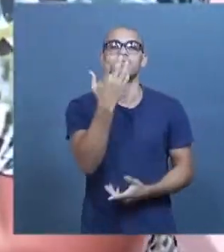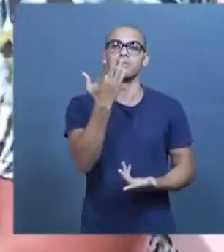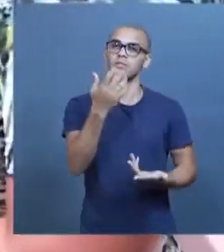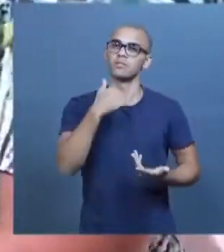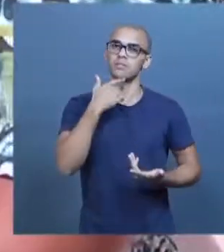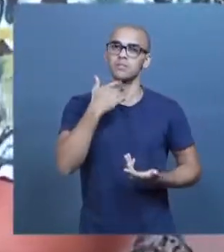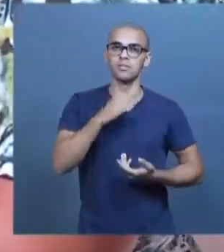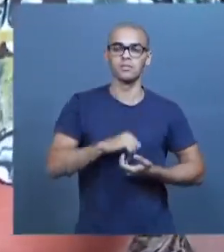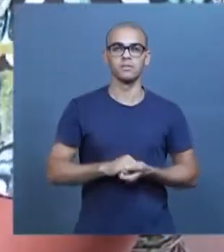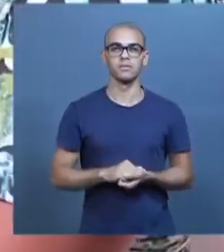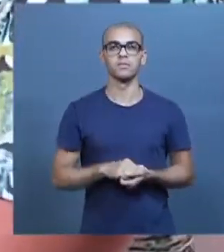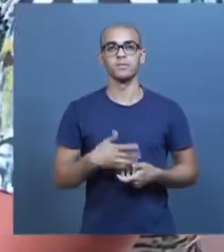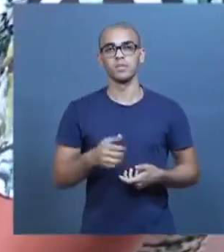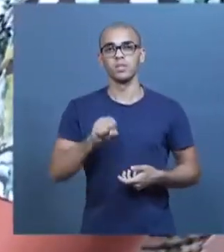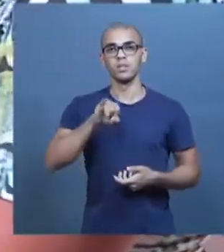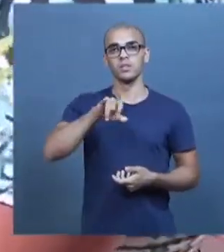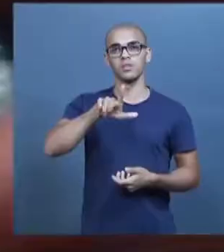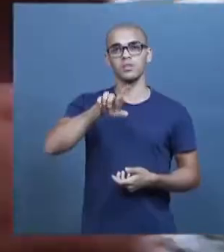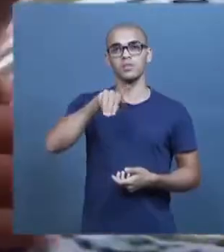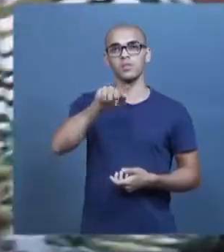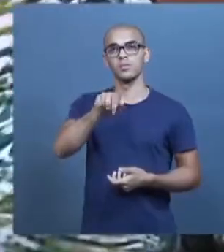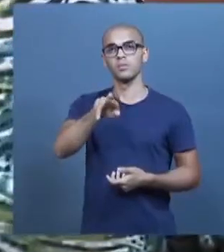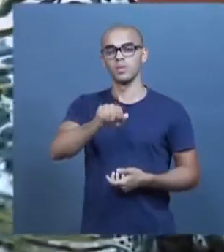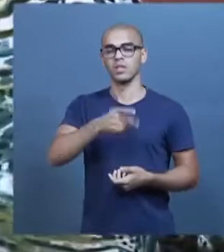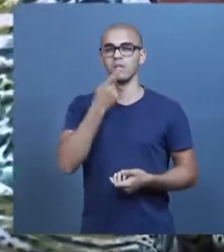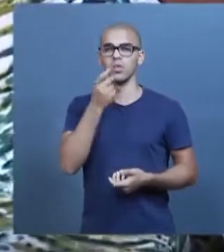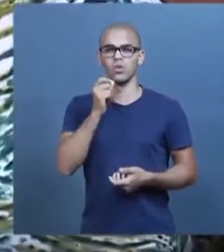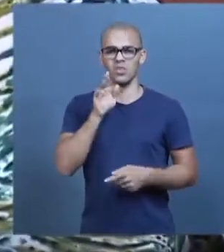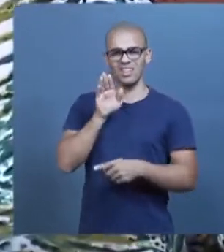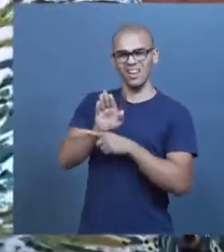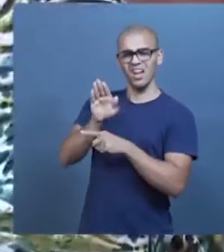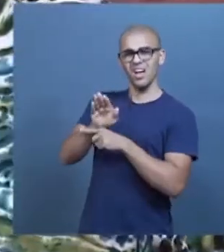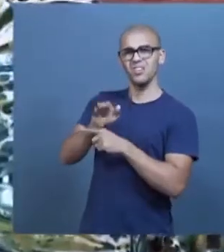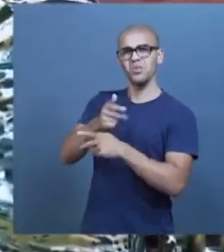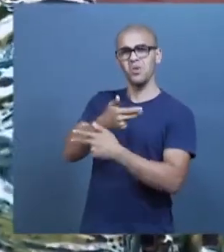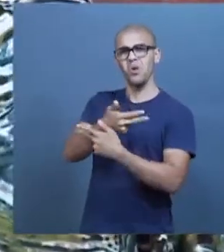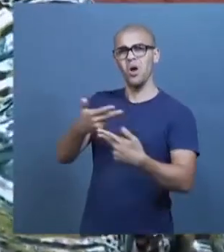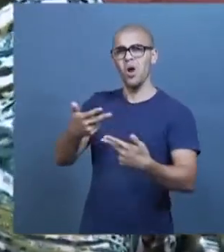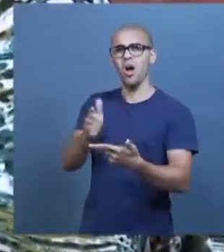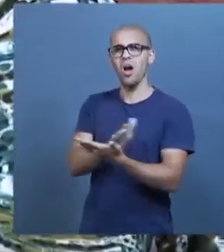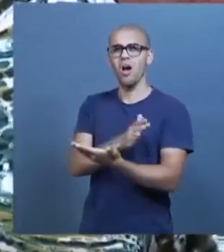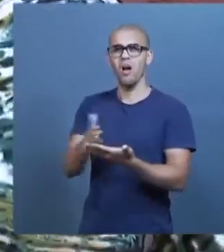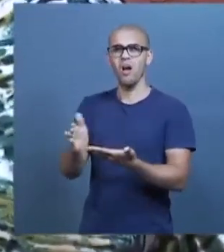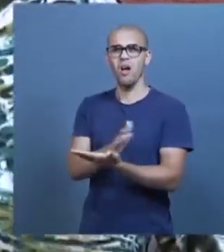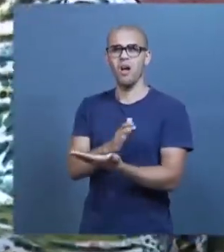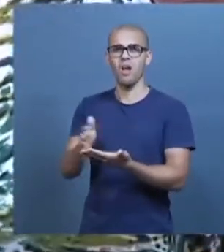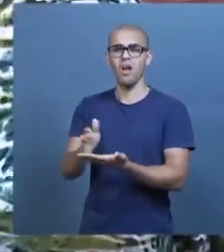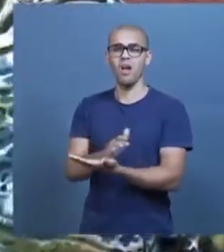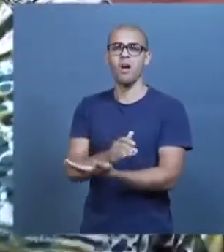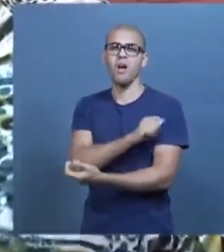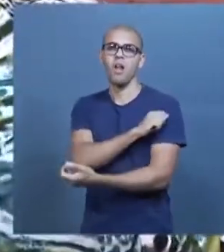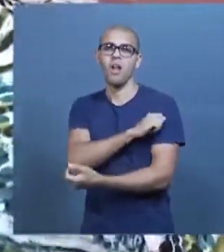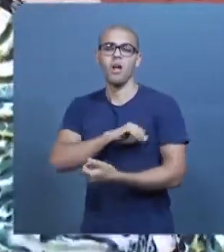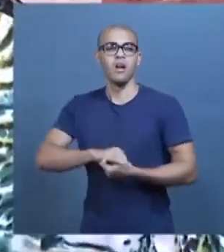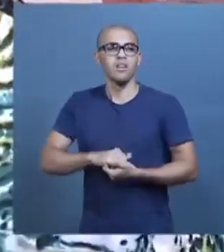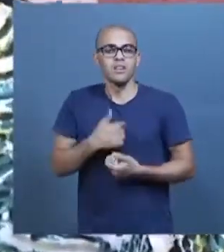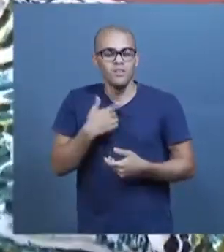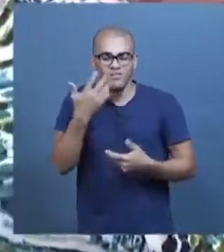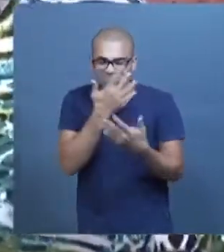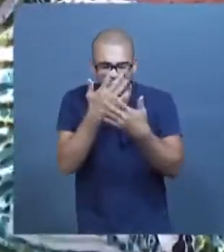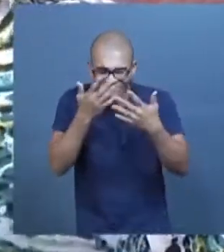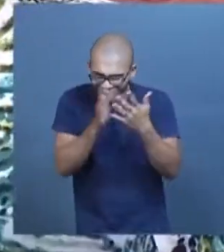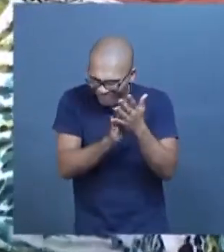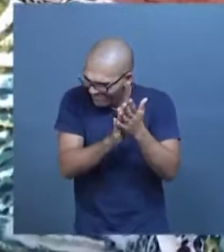durante o ataque ajudou a proteger alguns alunos. Não conseguimos ver nada. A única coisa que a gente pensou na hora foi